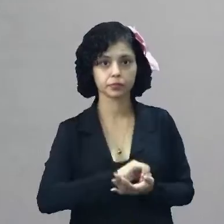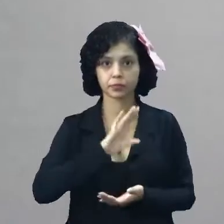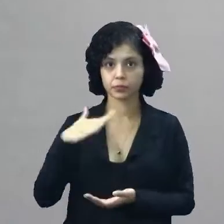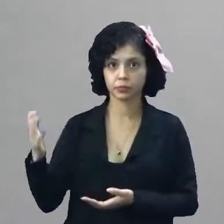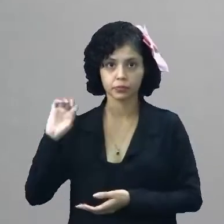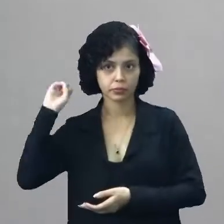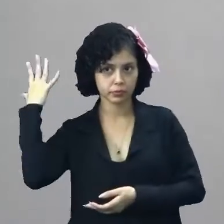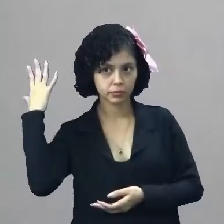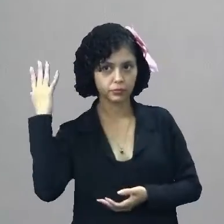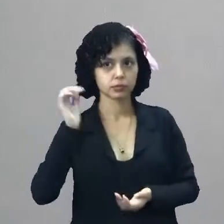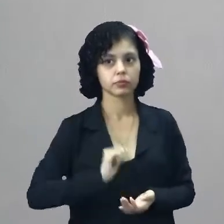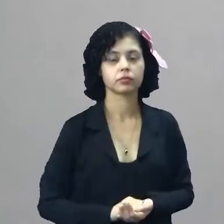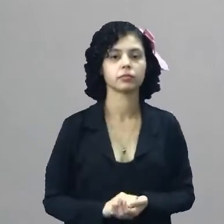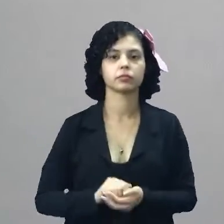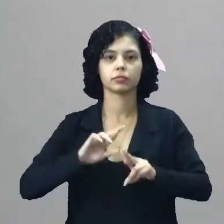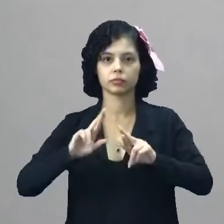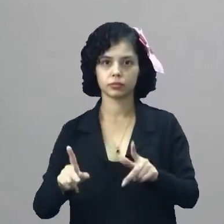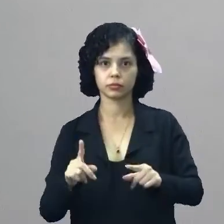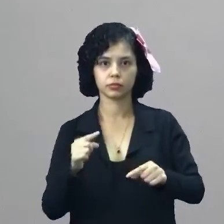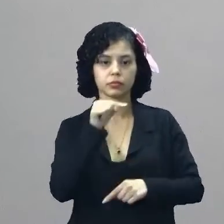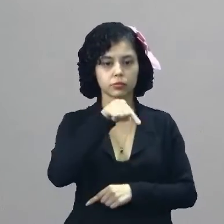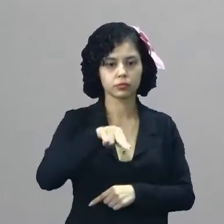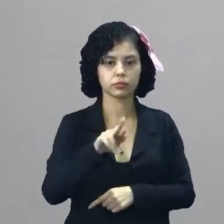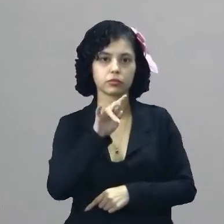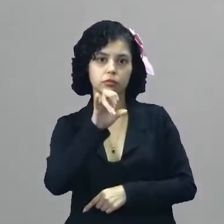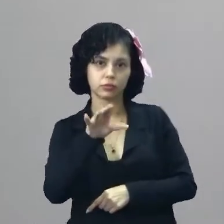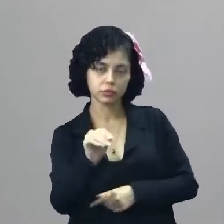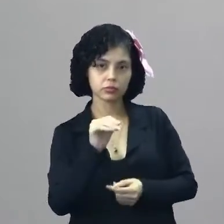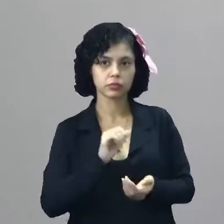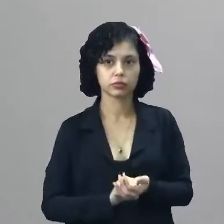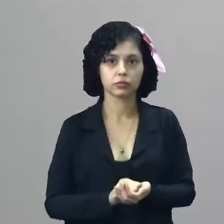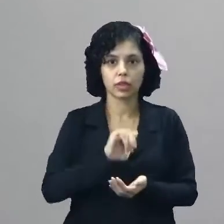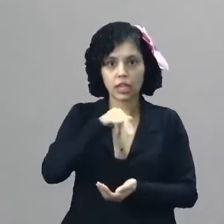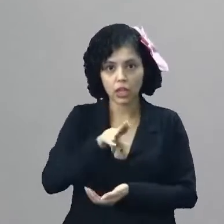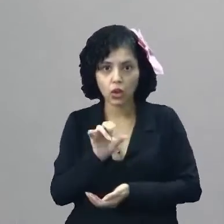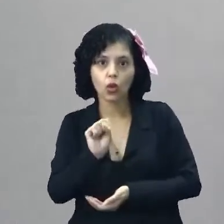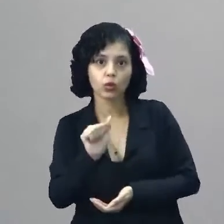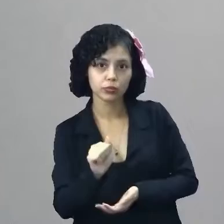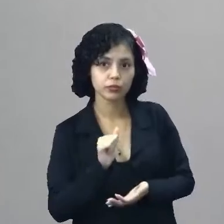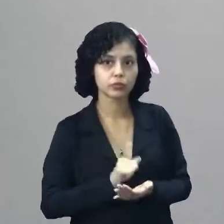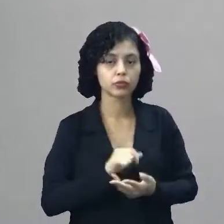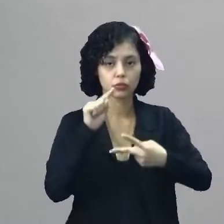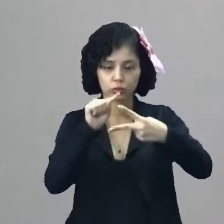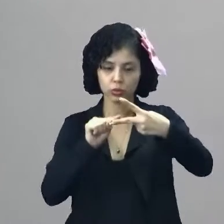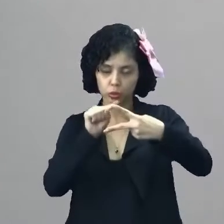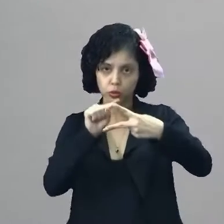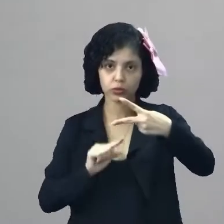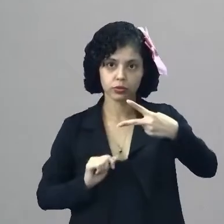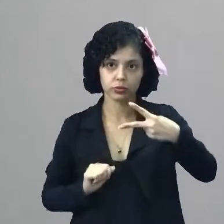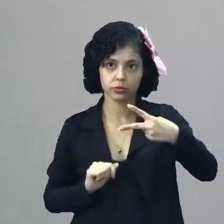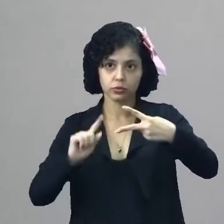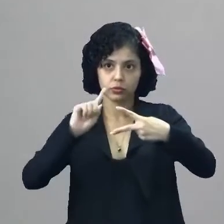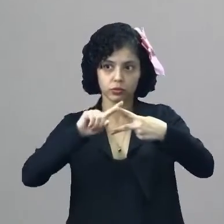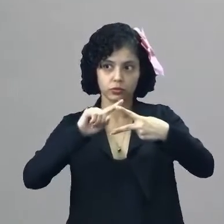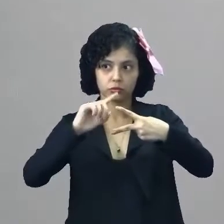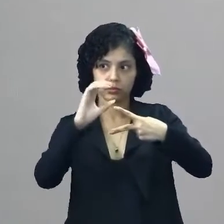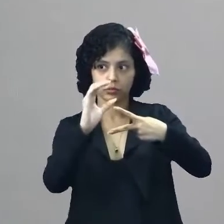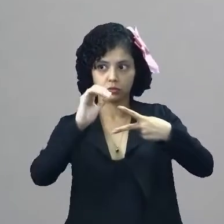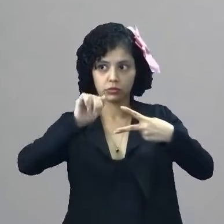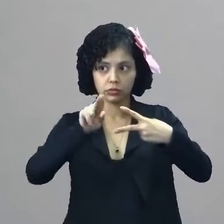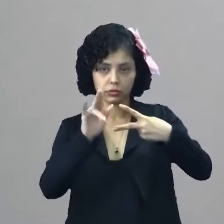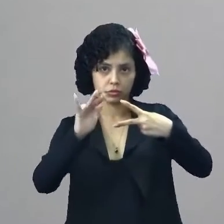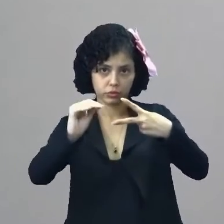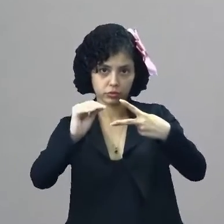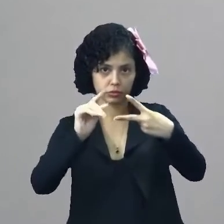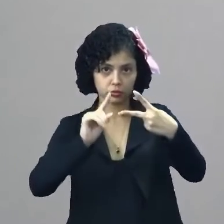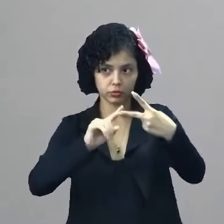isso acontece, deles deixarem de ser neutros, nós vamos chamar de íons. E nós vamos ter dois tipos de íons. Íons do tipo